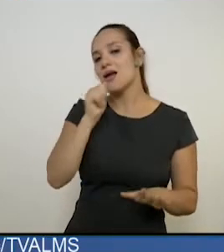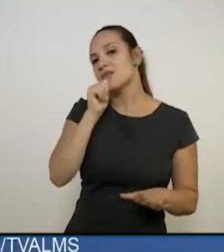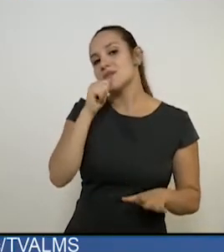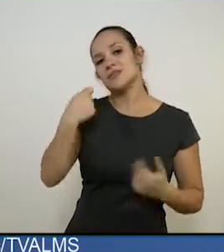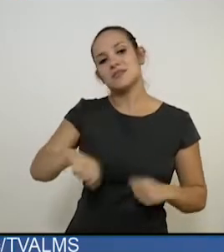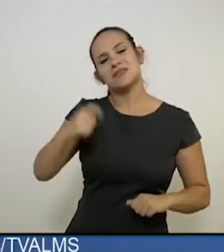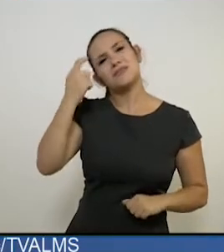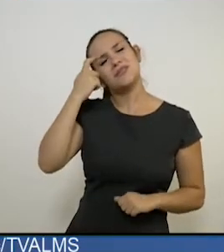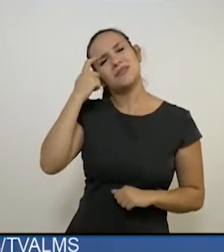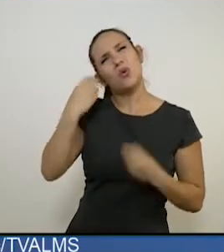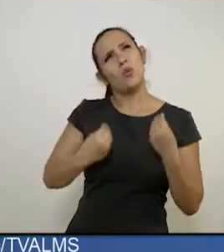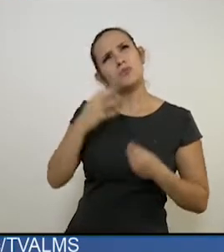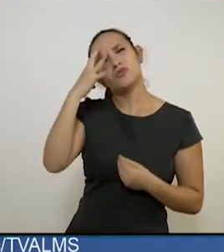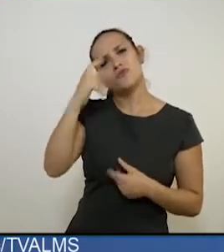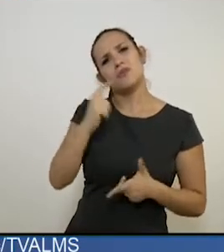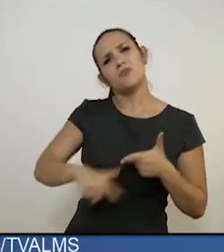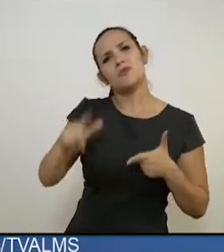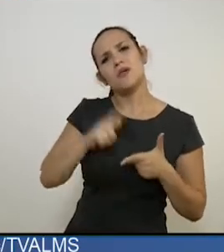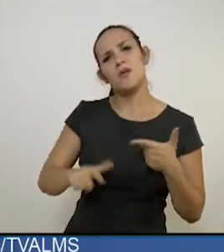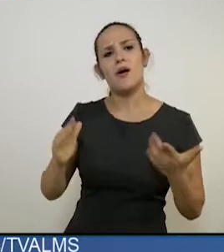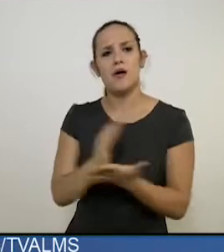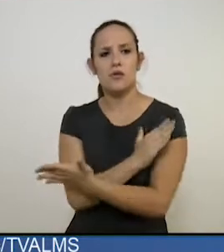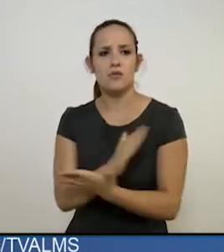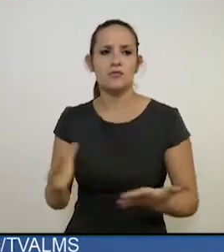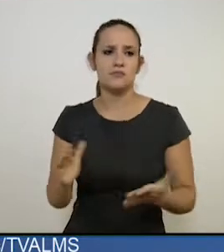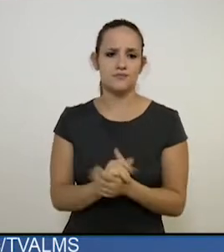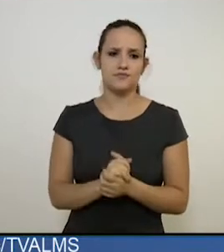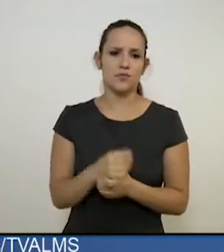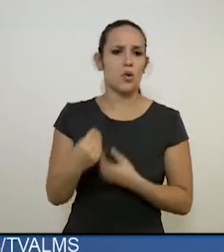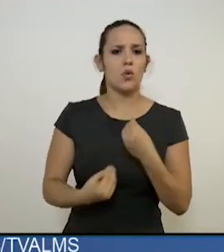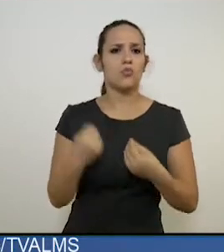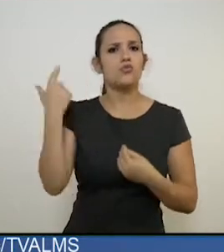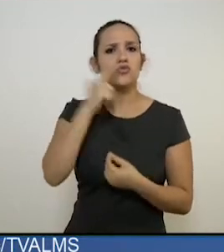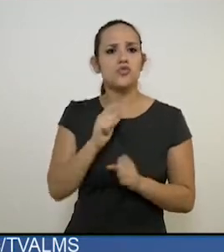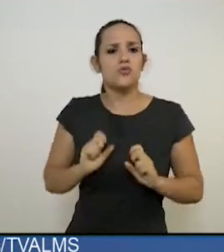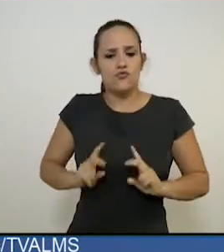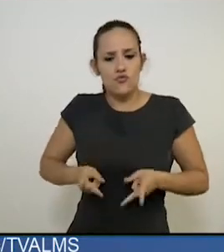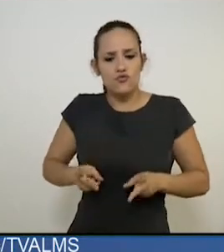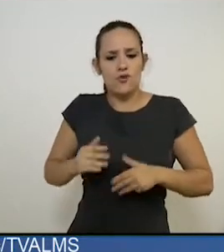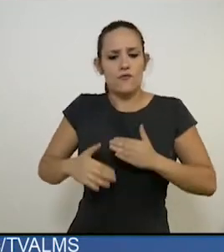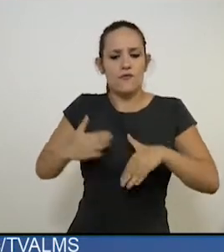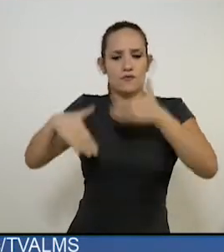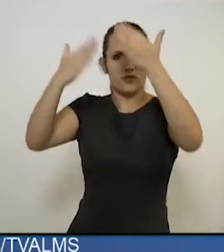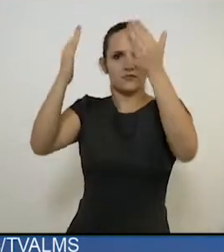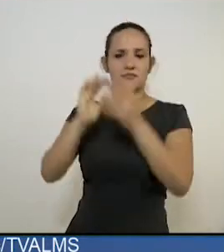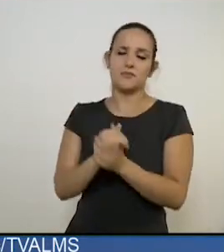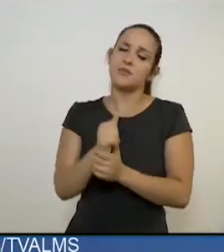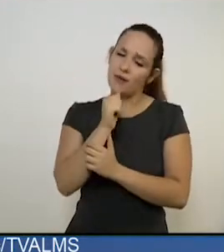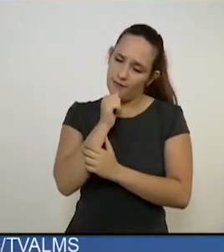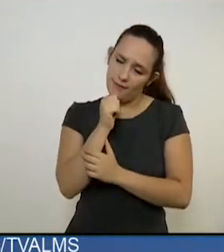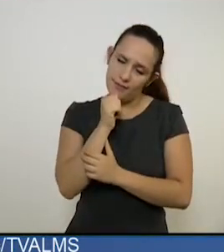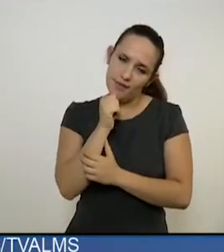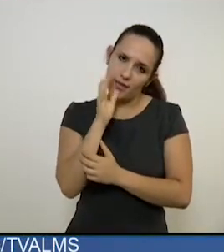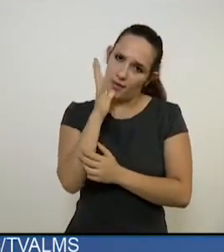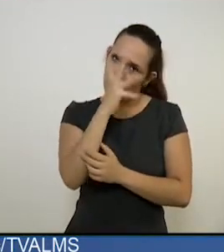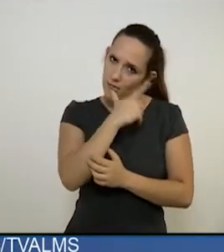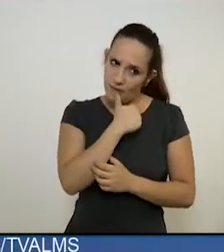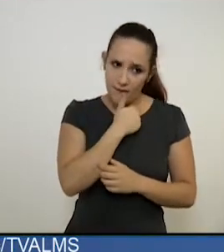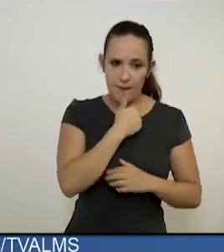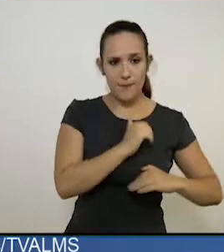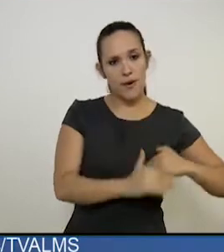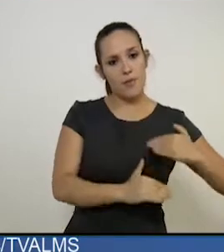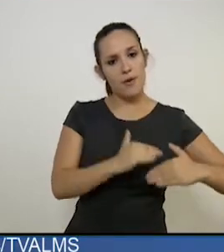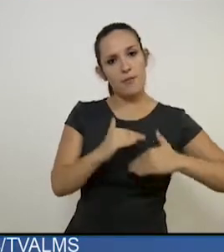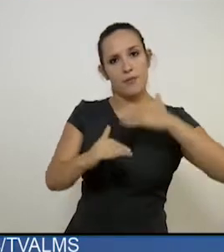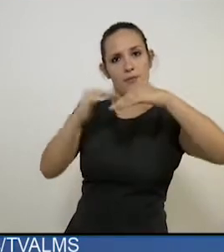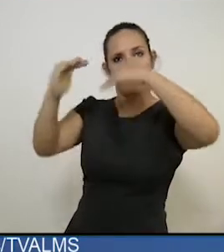pensar em soluções, pensar como continuar evoluindo, porque nós estamos num processo de evolução.